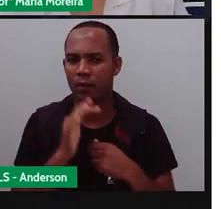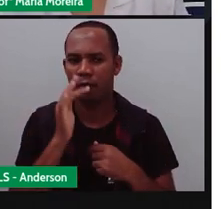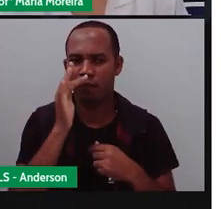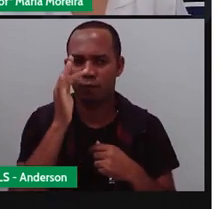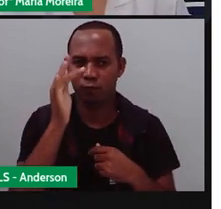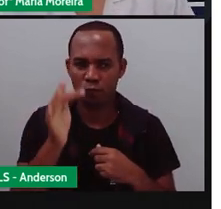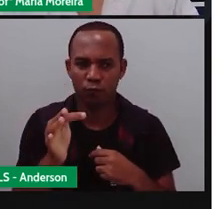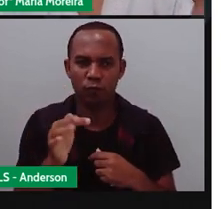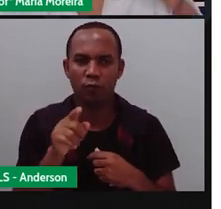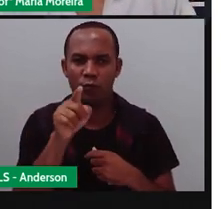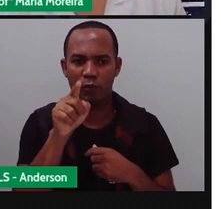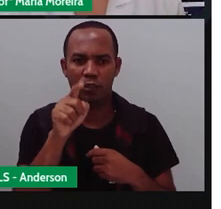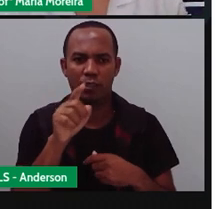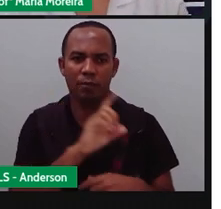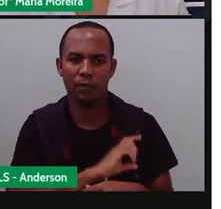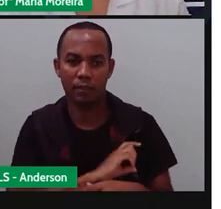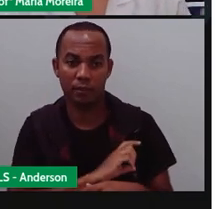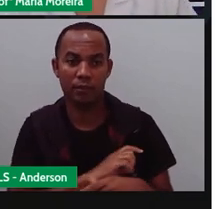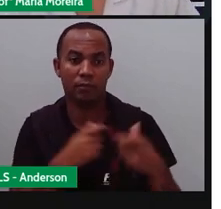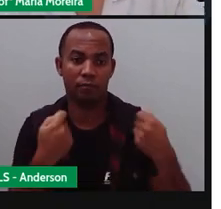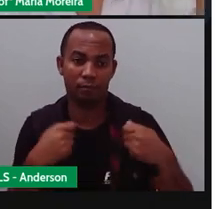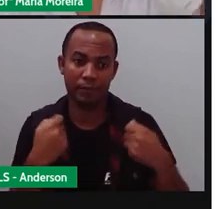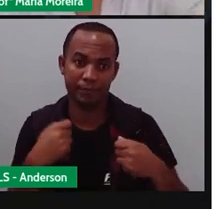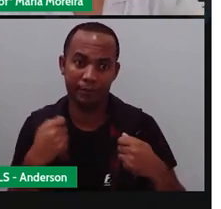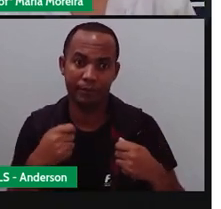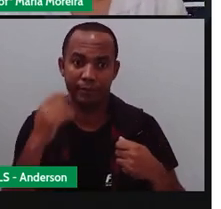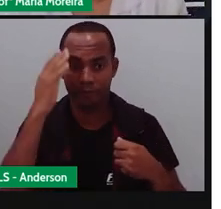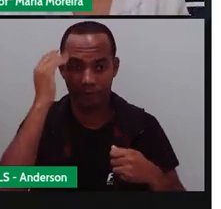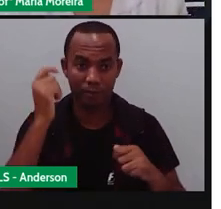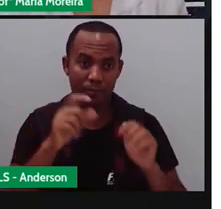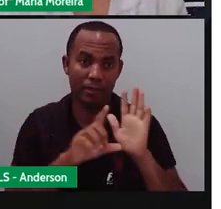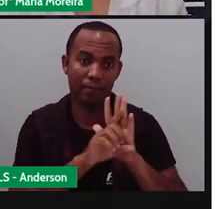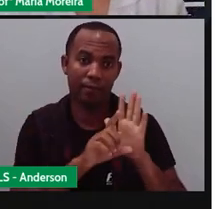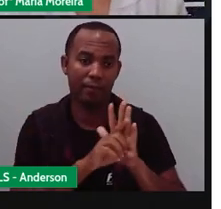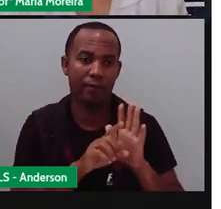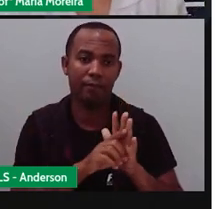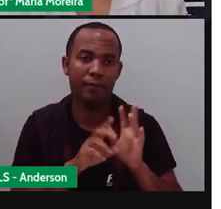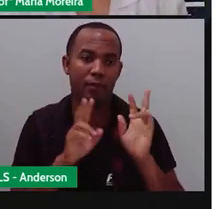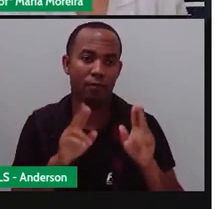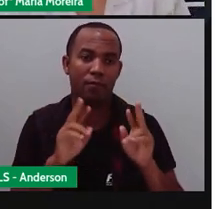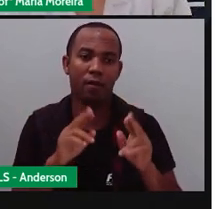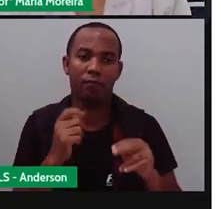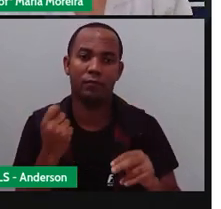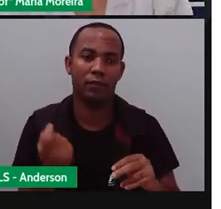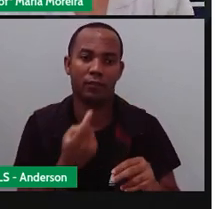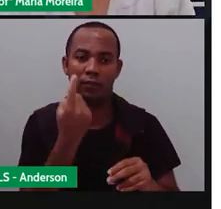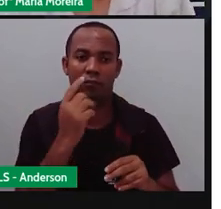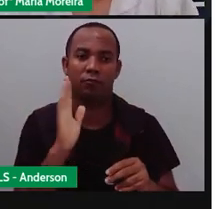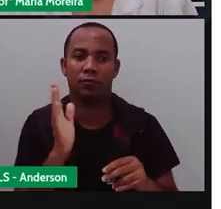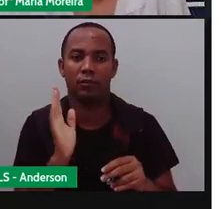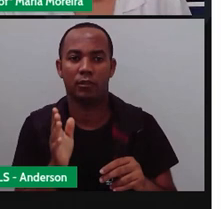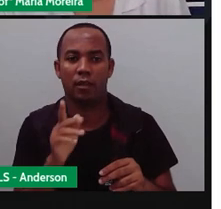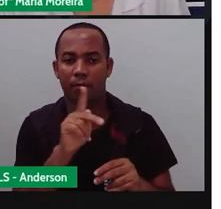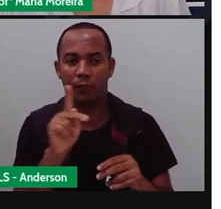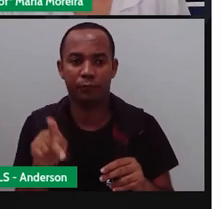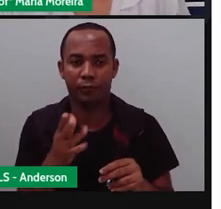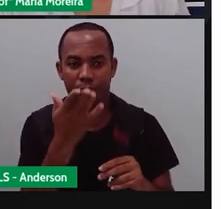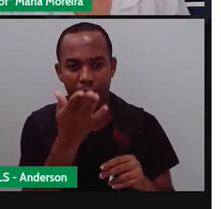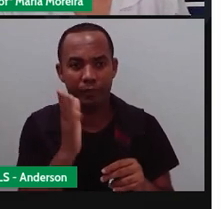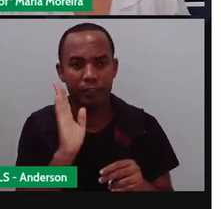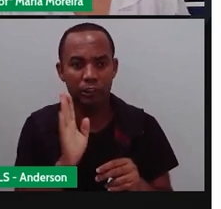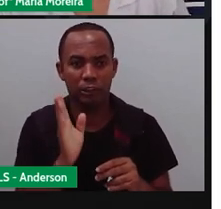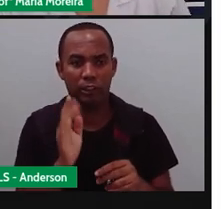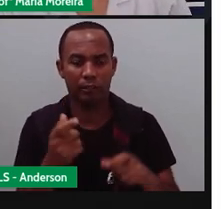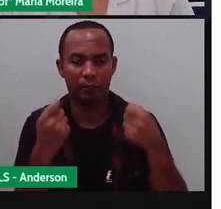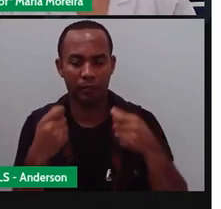Anderson foi tirar habilitação dele quando pro Maria foi tirar dela quando pro Vânia foi tirado ela não é isso então existe um que várias regras